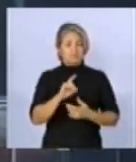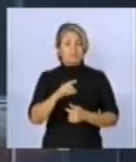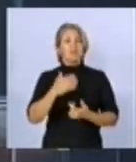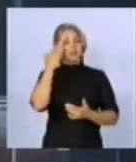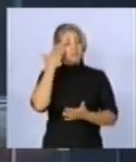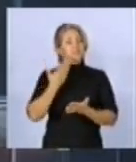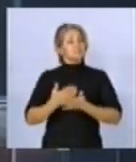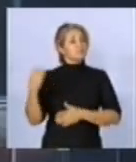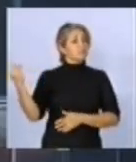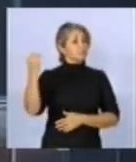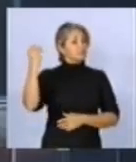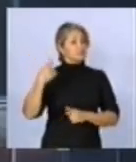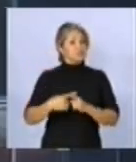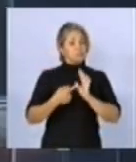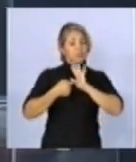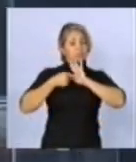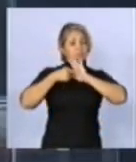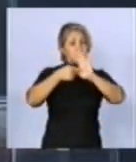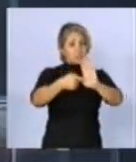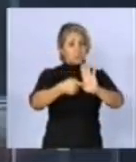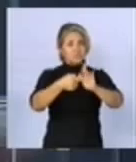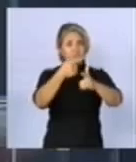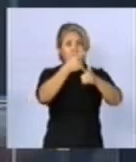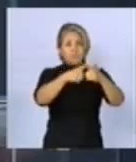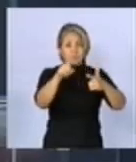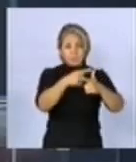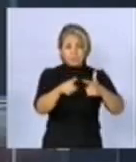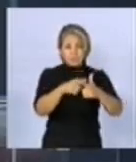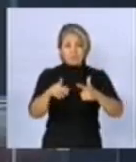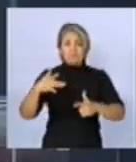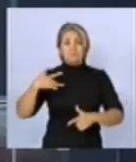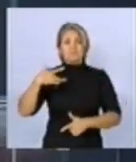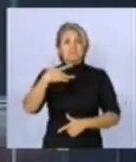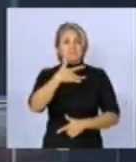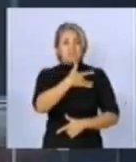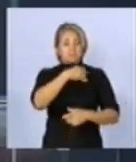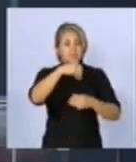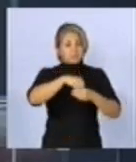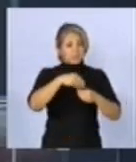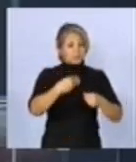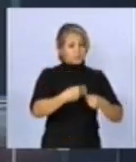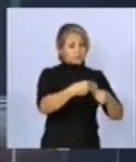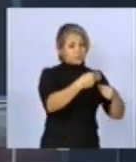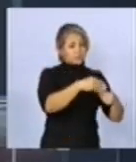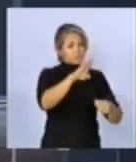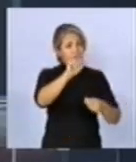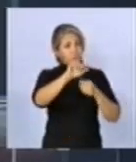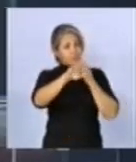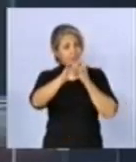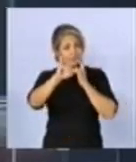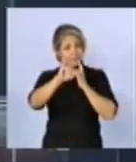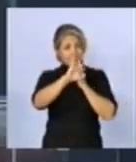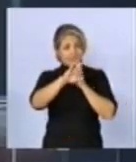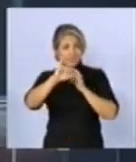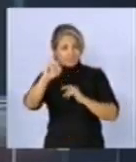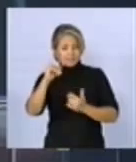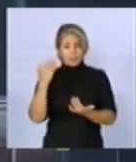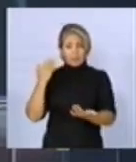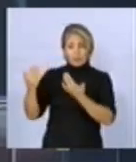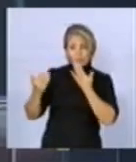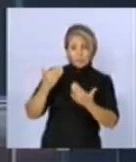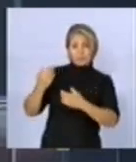importante porque mostra a situação da saúde do no município de Bariri comparável ao município de São Paulo